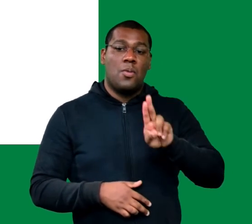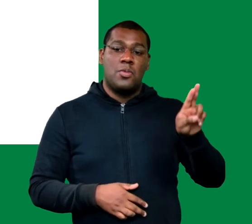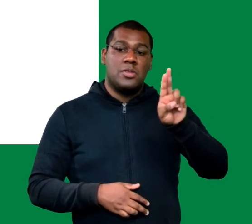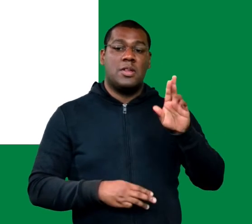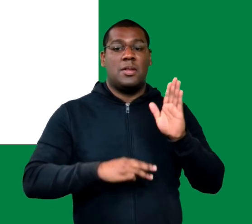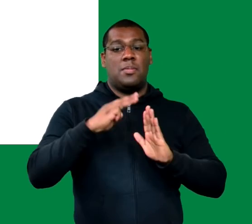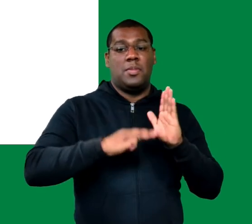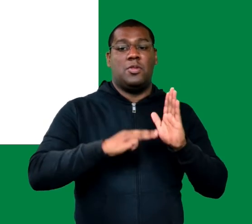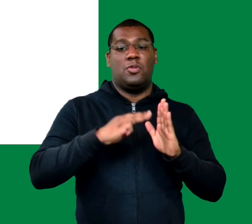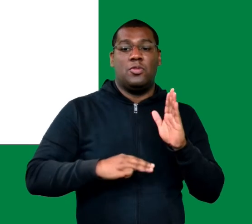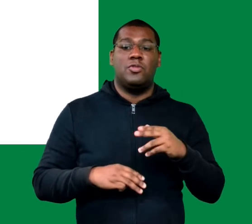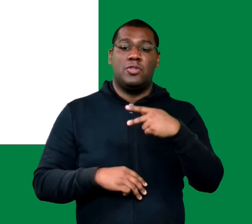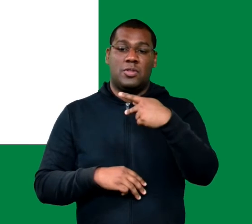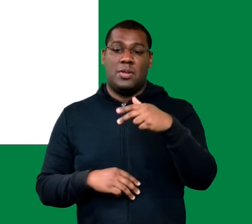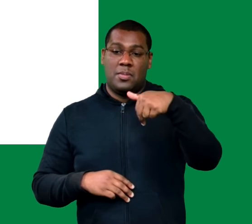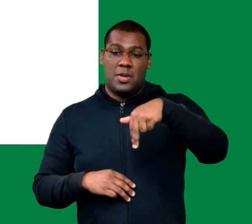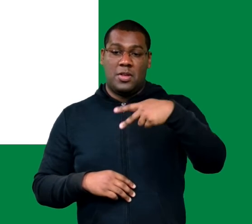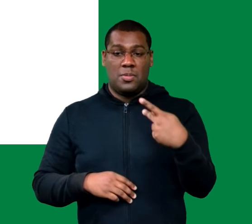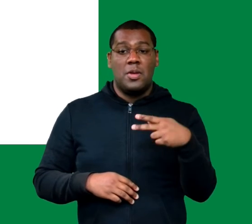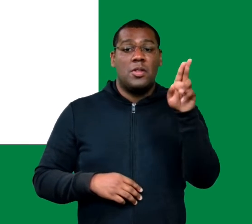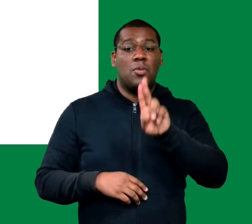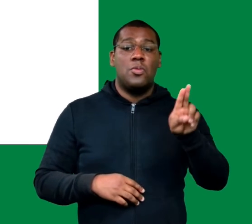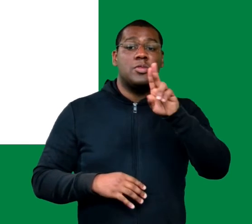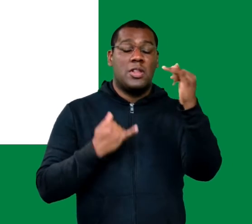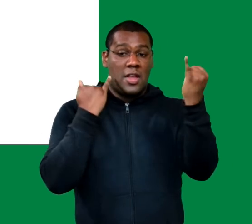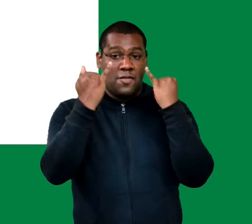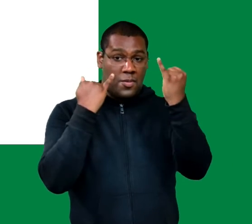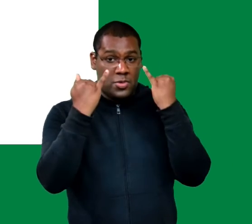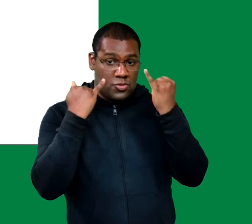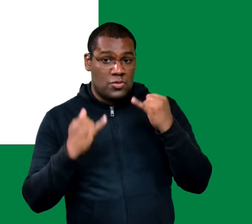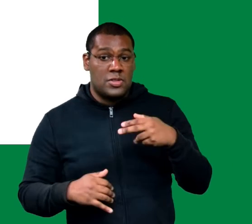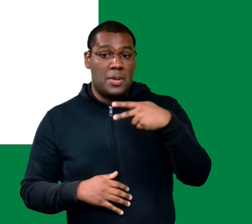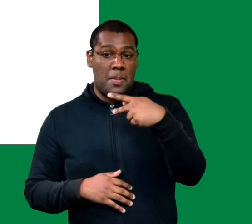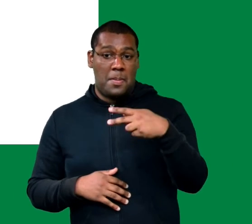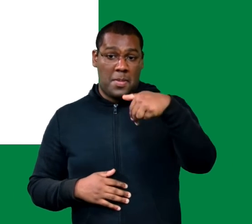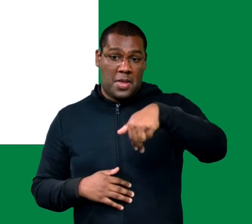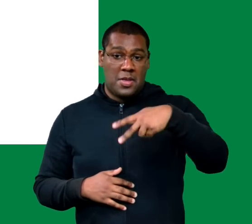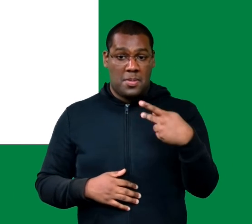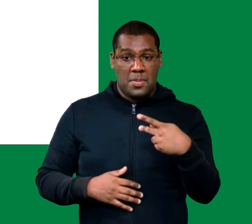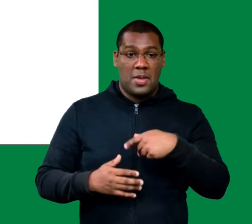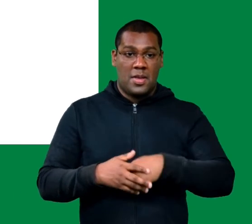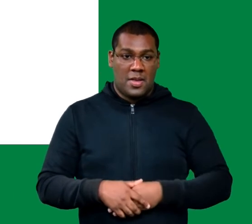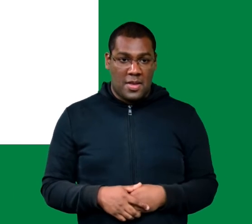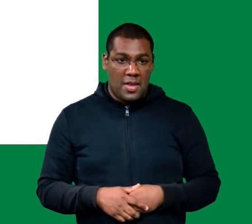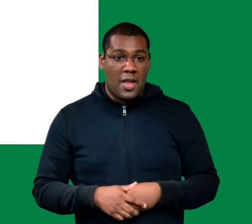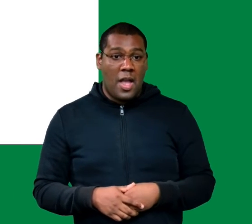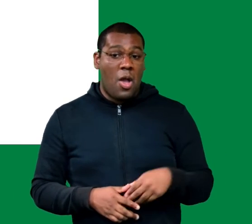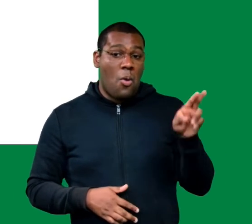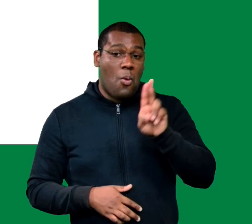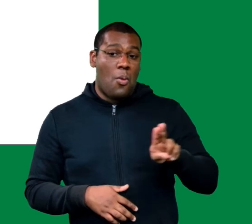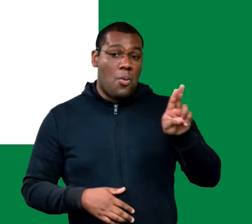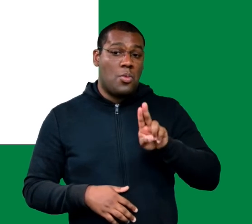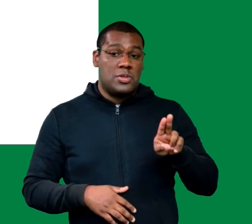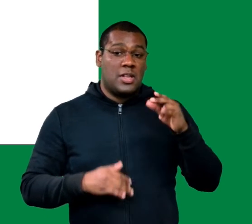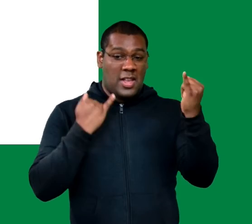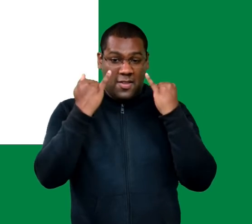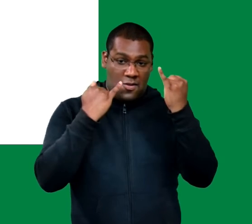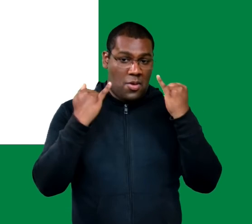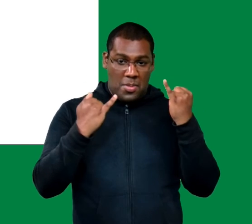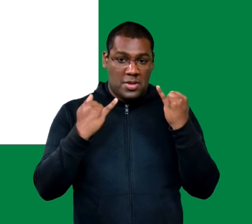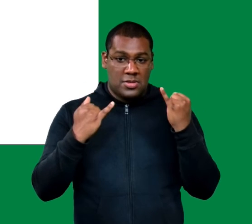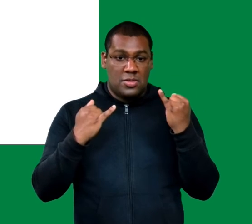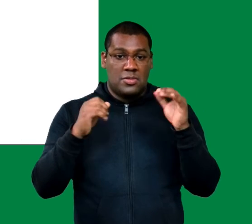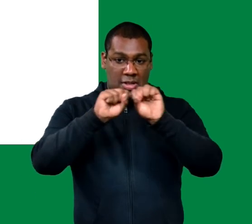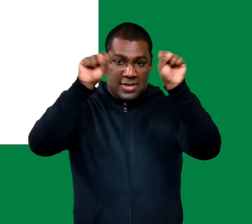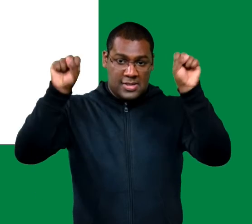Importa-se os dados da PNP, ou seja, não são considerados aqui os dados SISTEC brutos, né? São dados que foram já